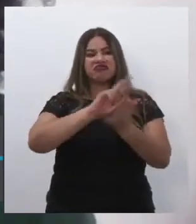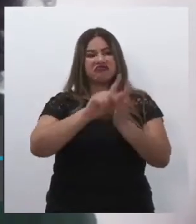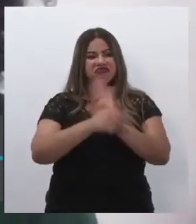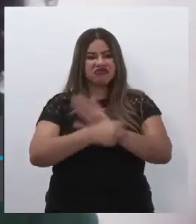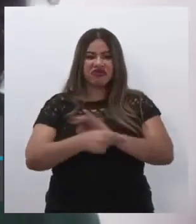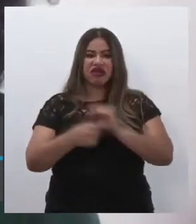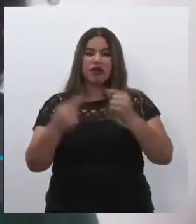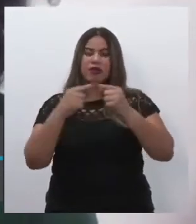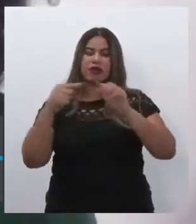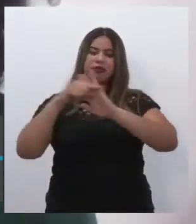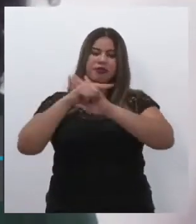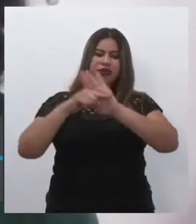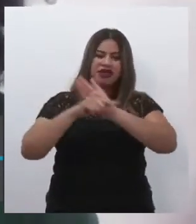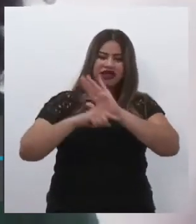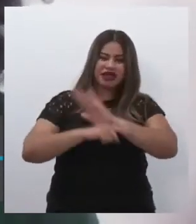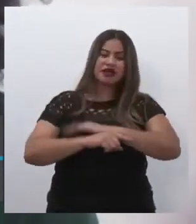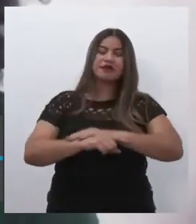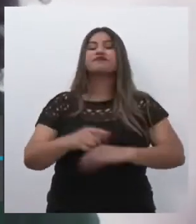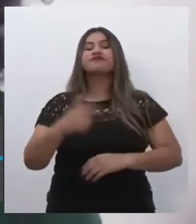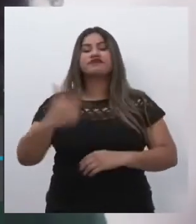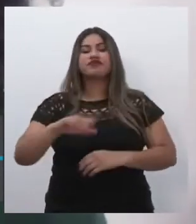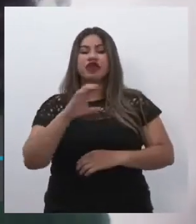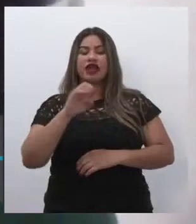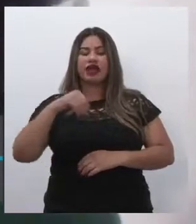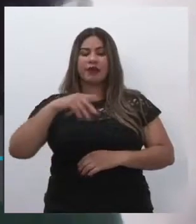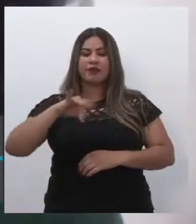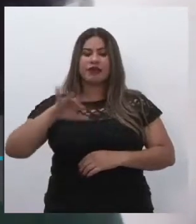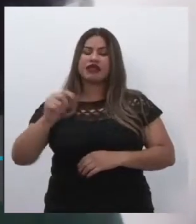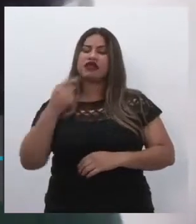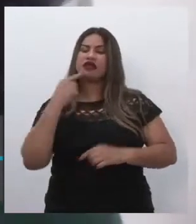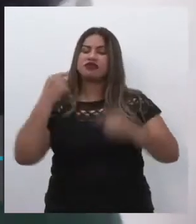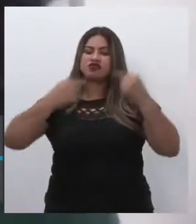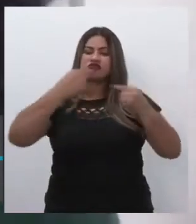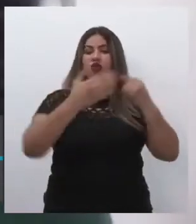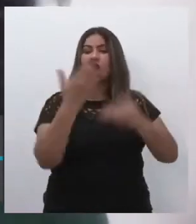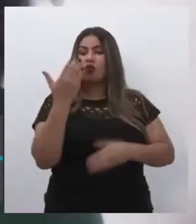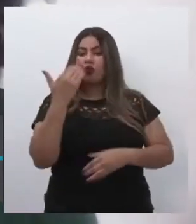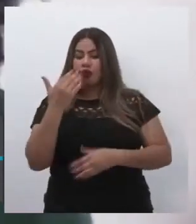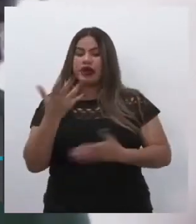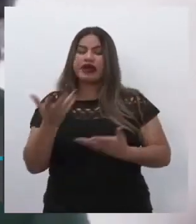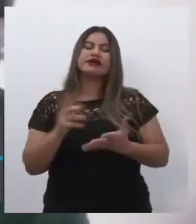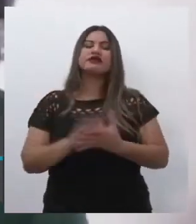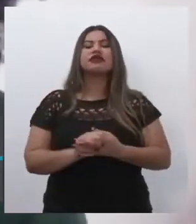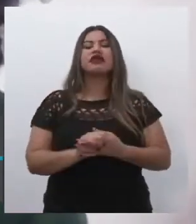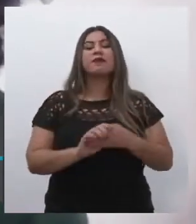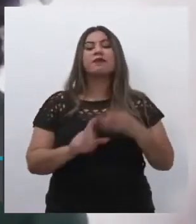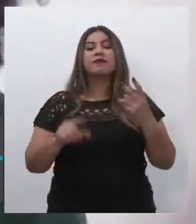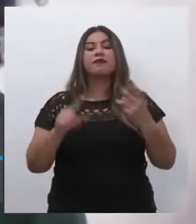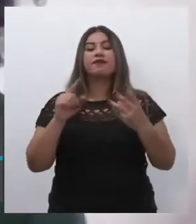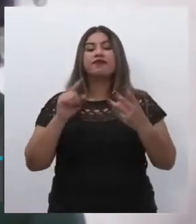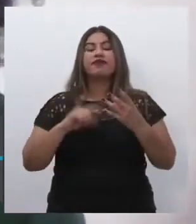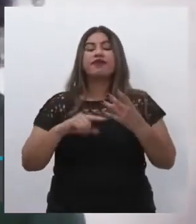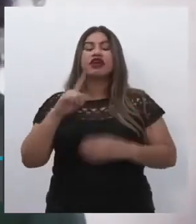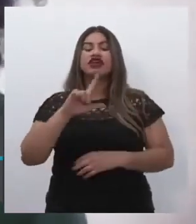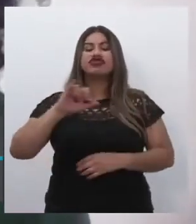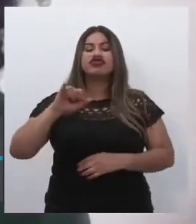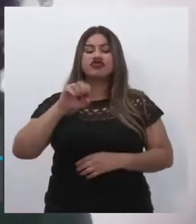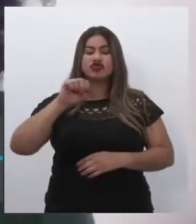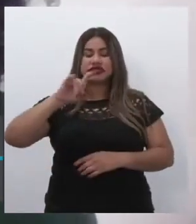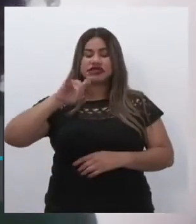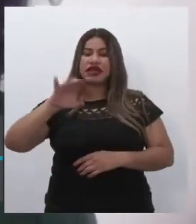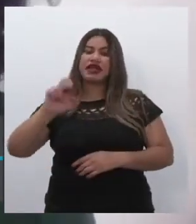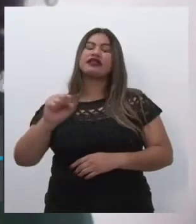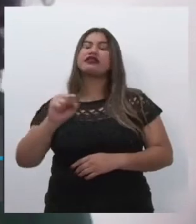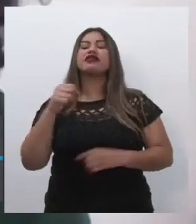realizar pesquisas. Camila, discutir sobre alimentação. Jusiele, sobre dados e quantidades das vitaminas.